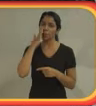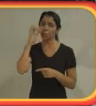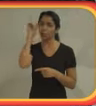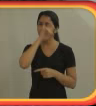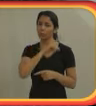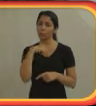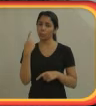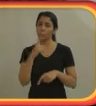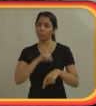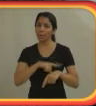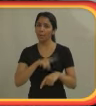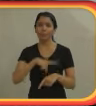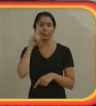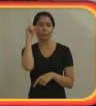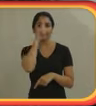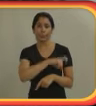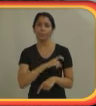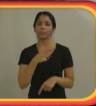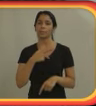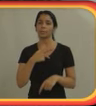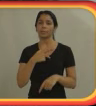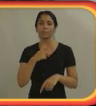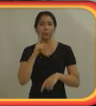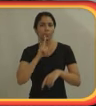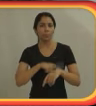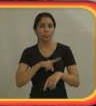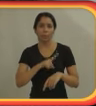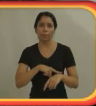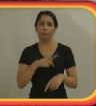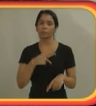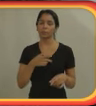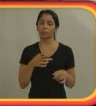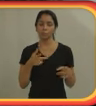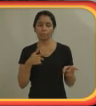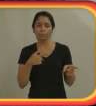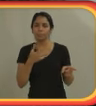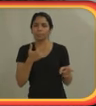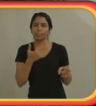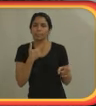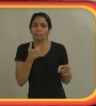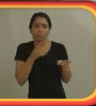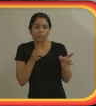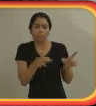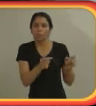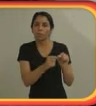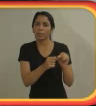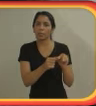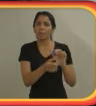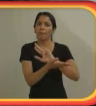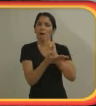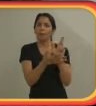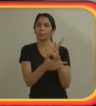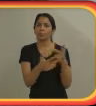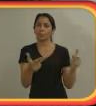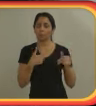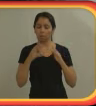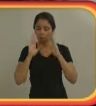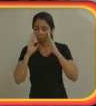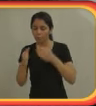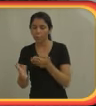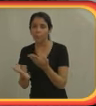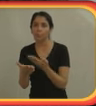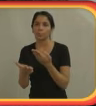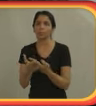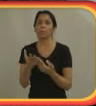que ia ser difícil, nós passamos momentos muito difíceis, que foram momentos de deixar de fazer